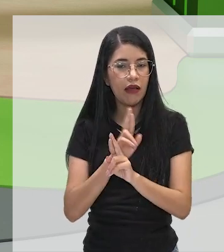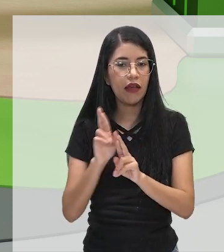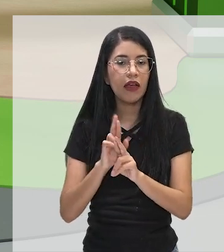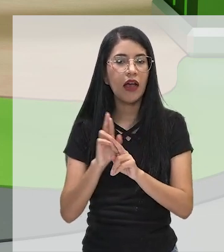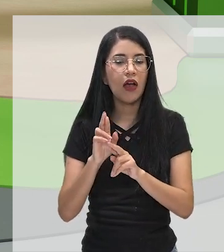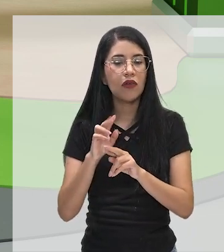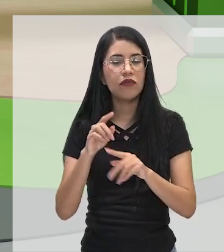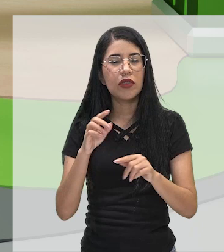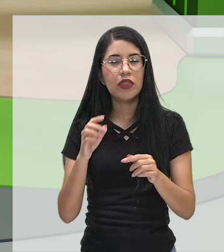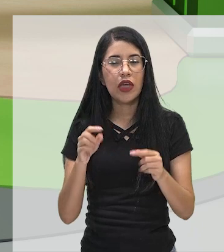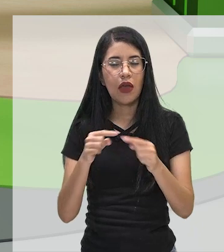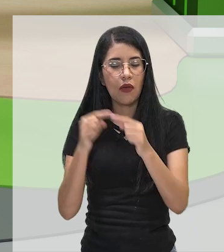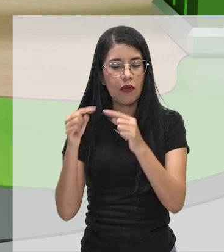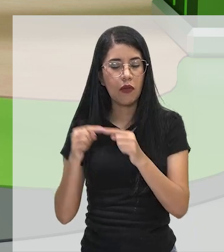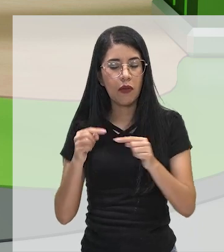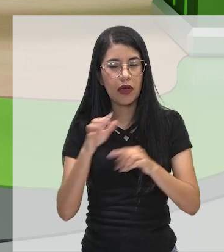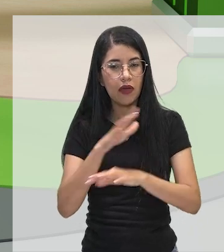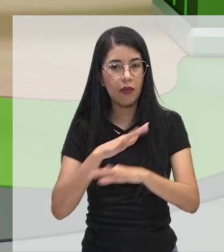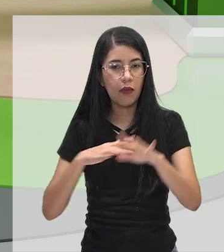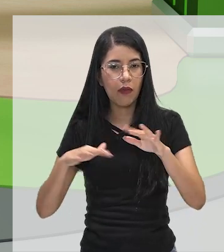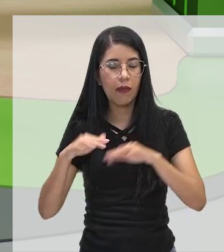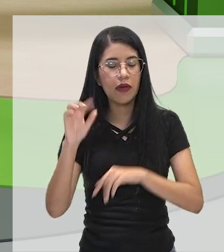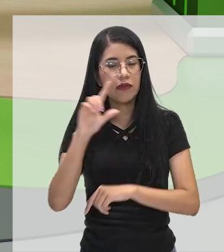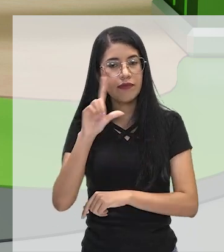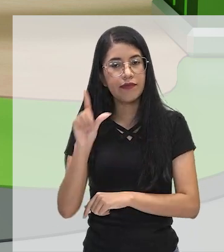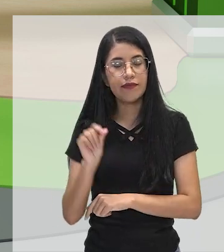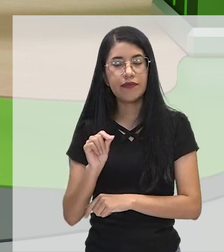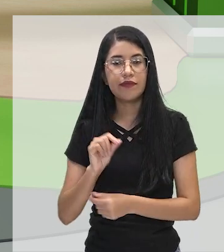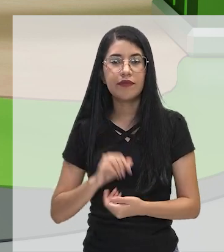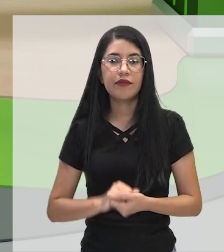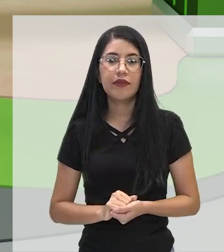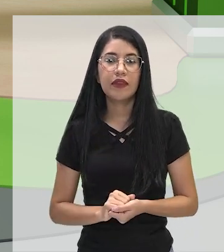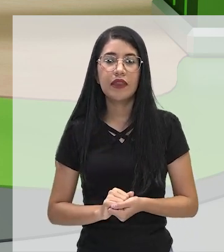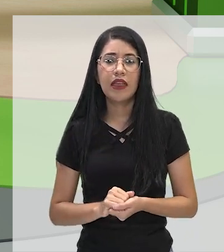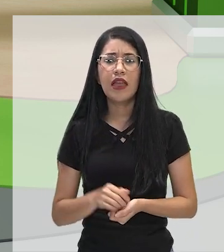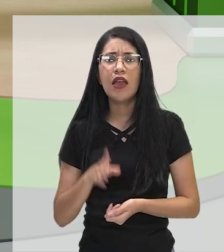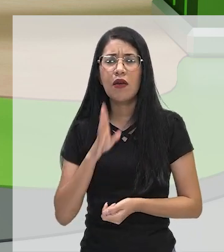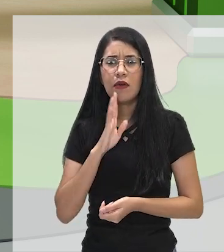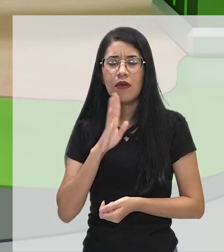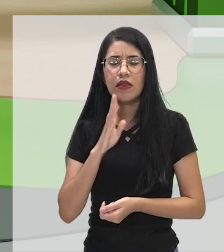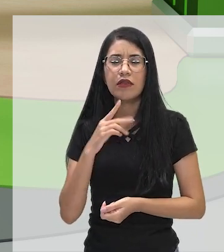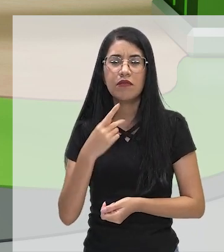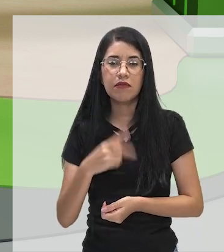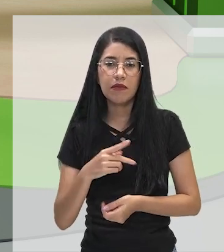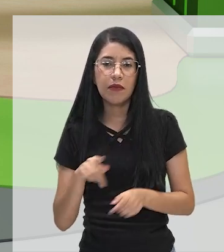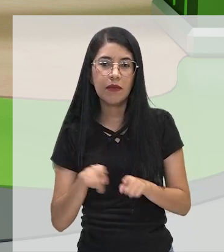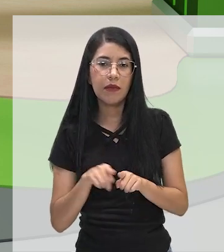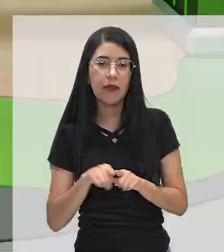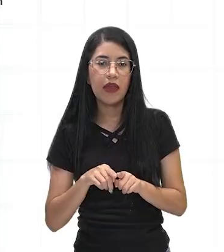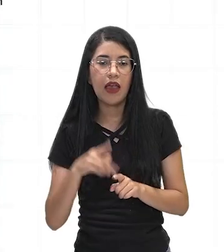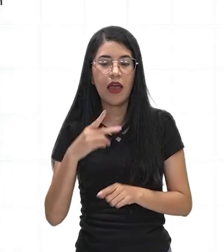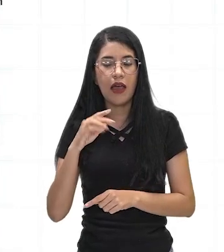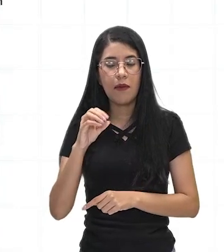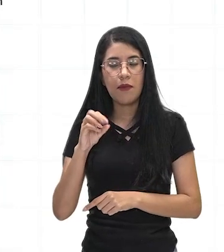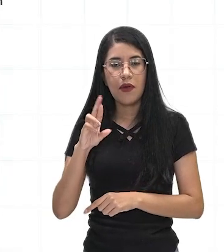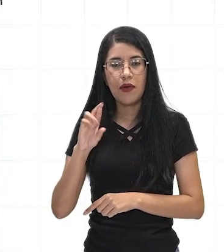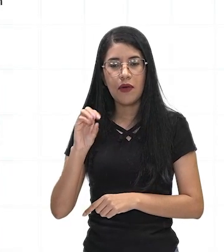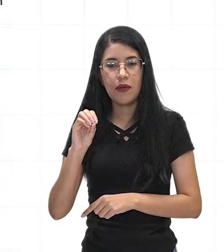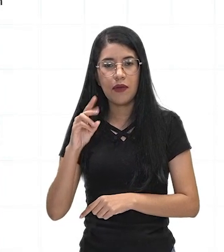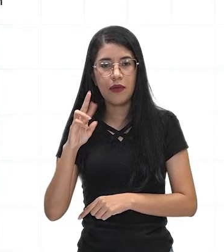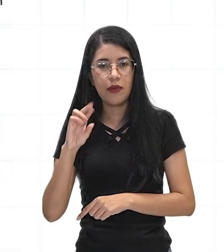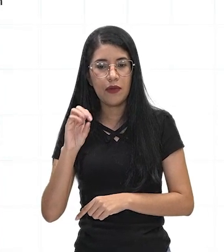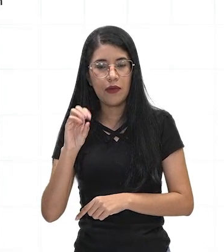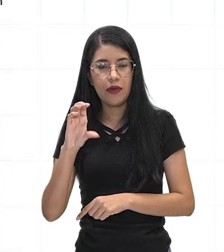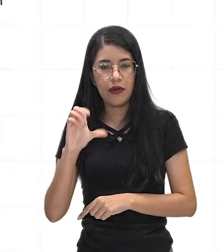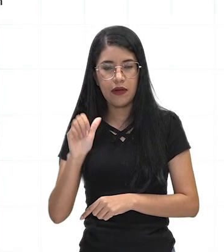esses movimentos, né, da Lua, por exemplo. A gente vai observar um que é até conhecido, né, uma expressão bem conhecida nossa, que é a pororoca. Vamos observar